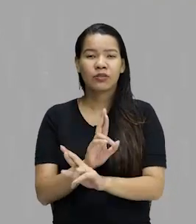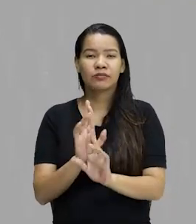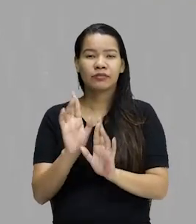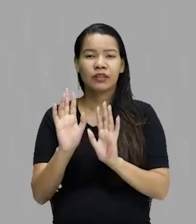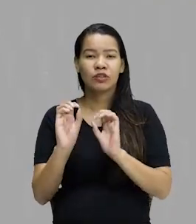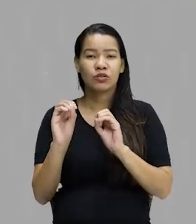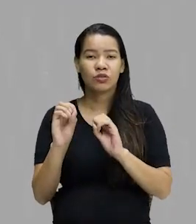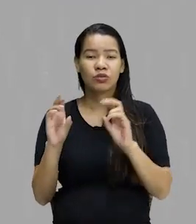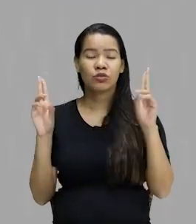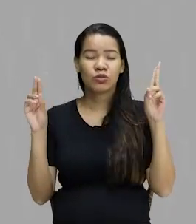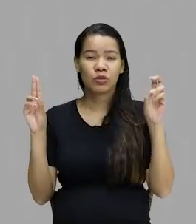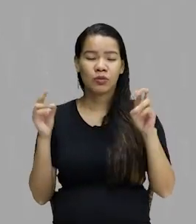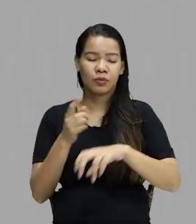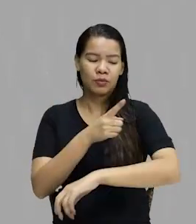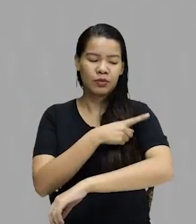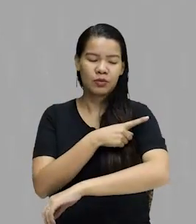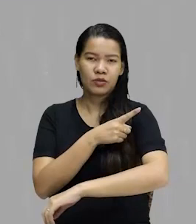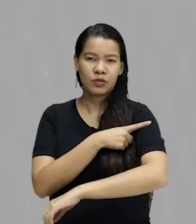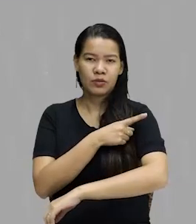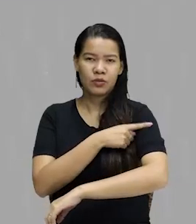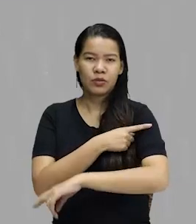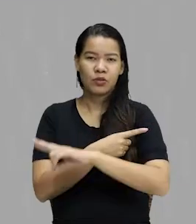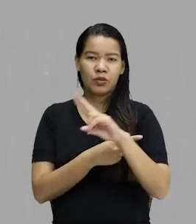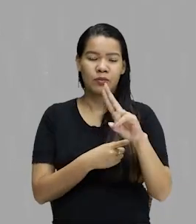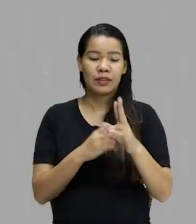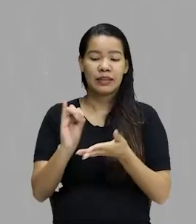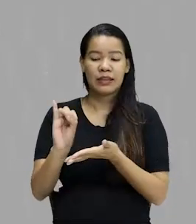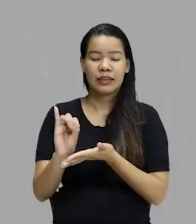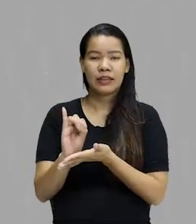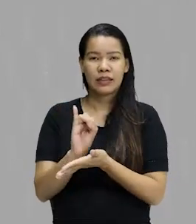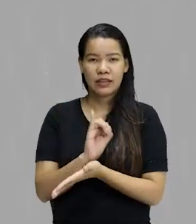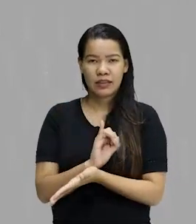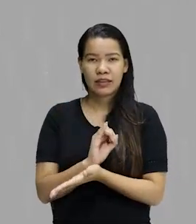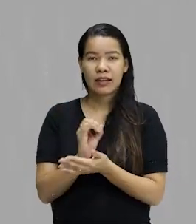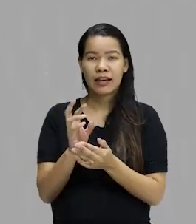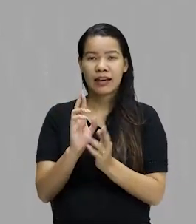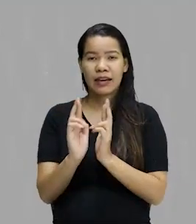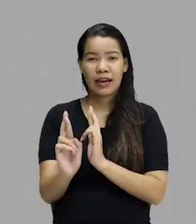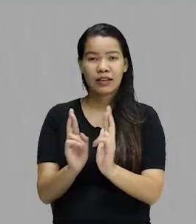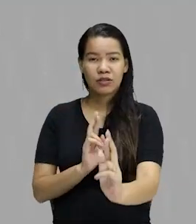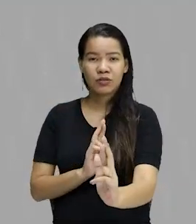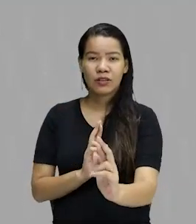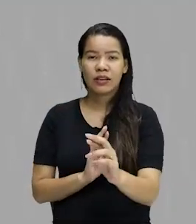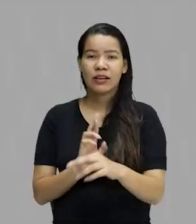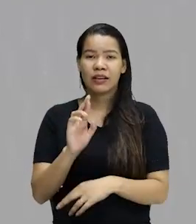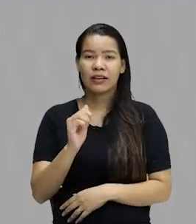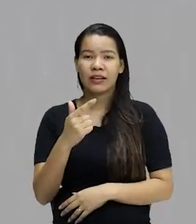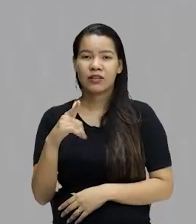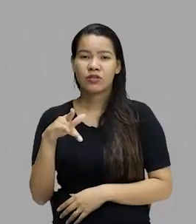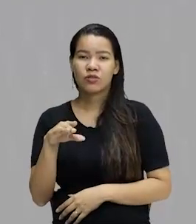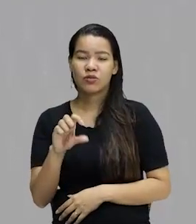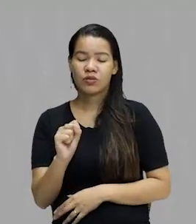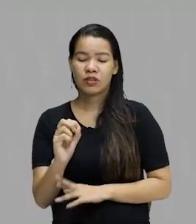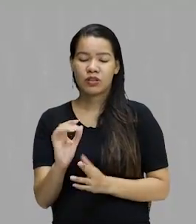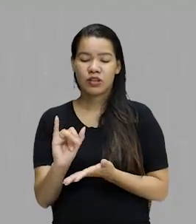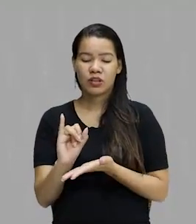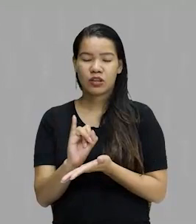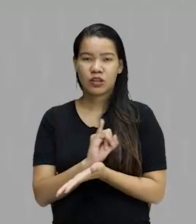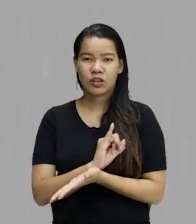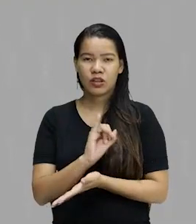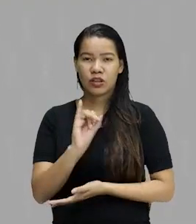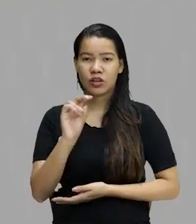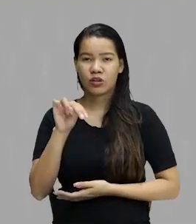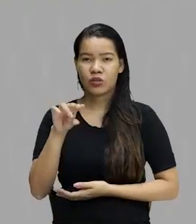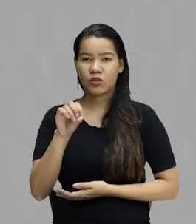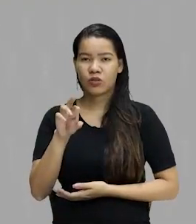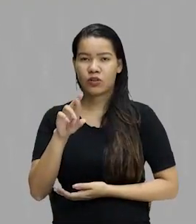médio, às reações inorgânicas, reações químicas. Já trabalhamos os tipos de